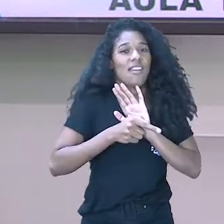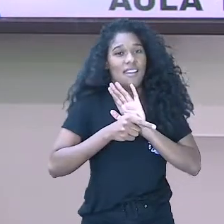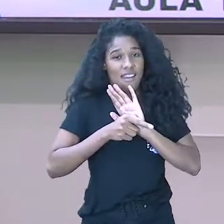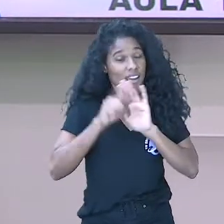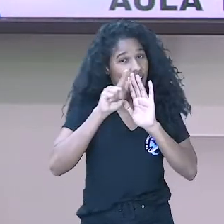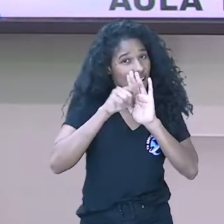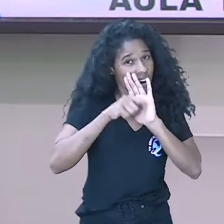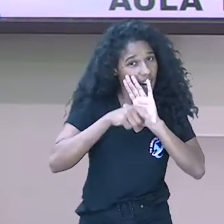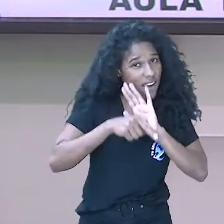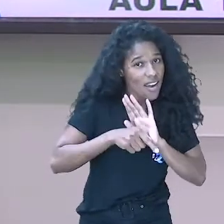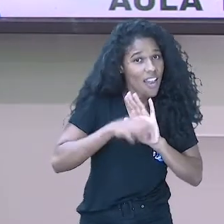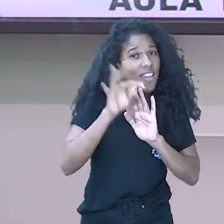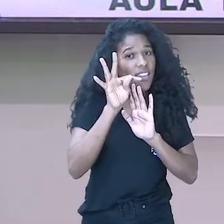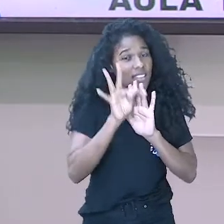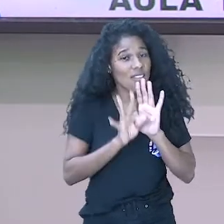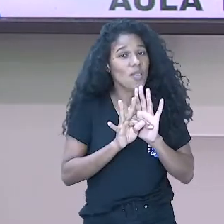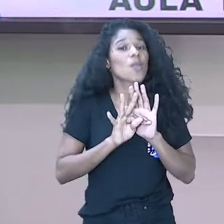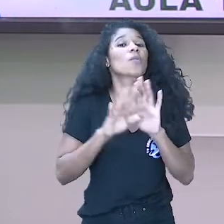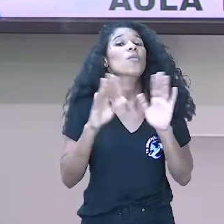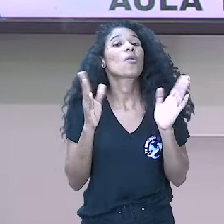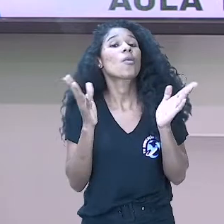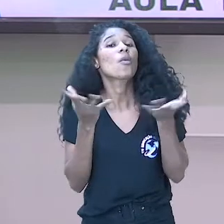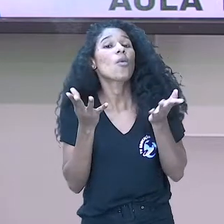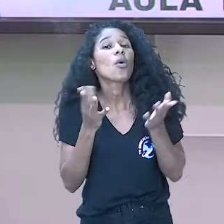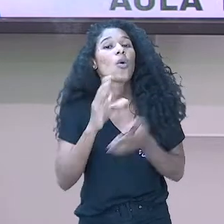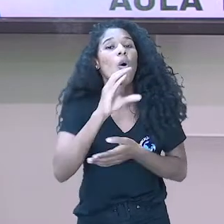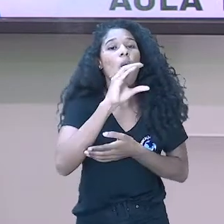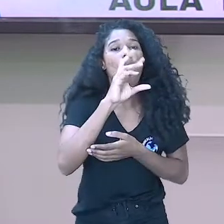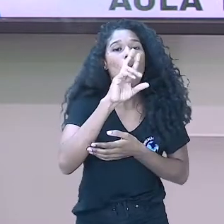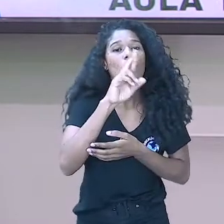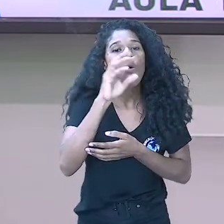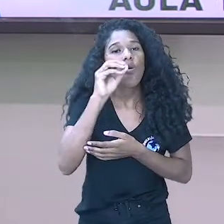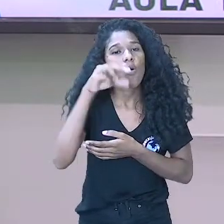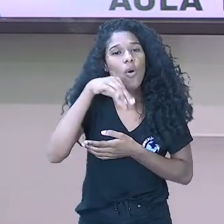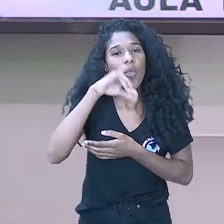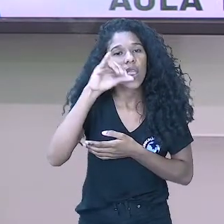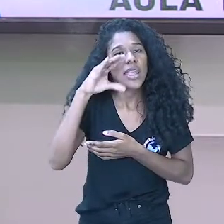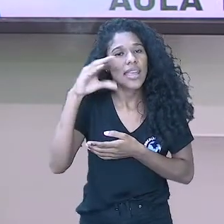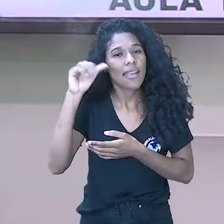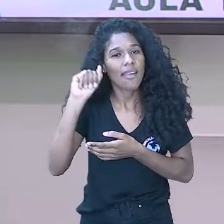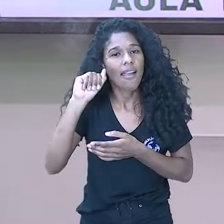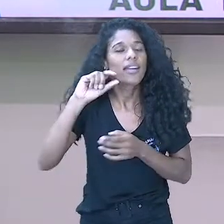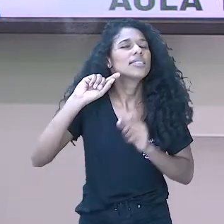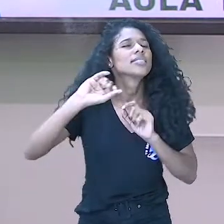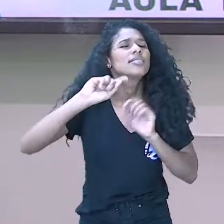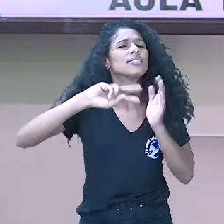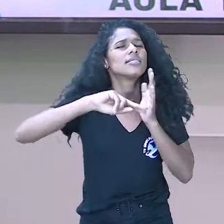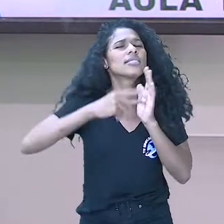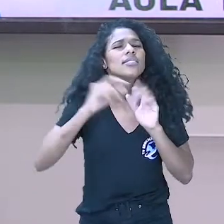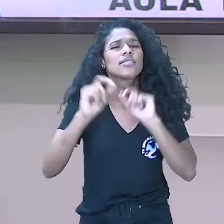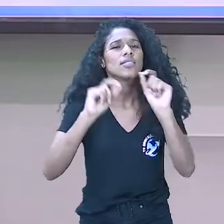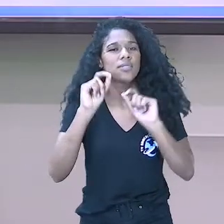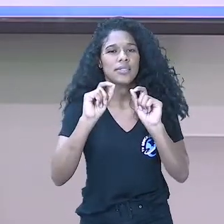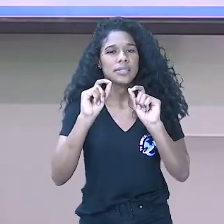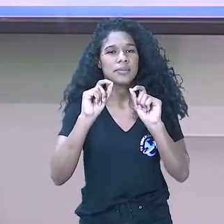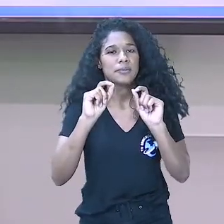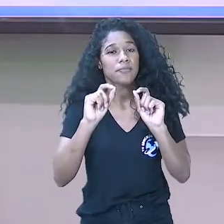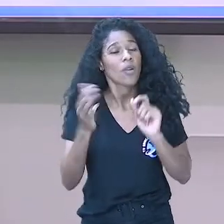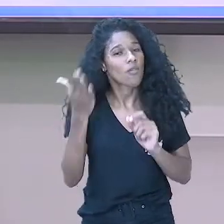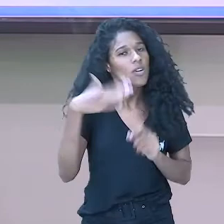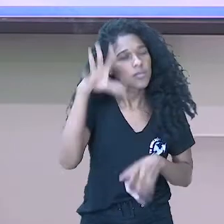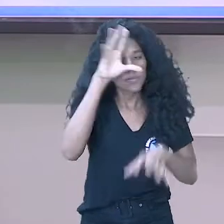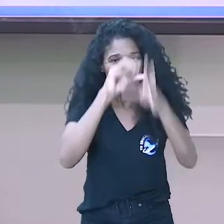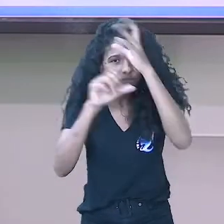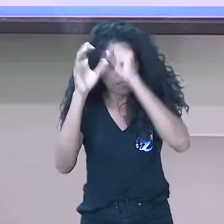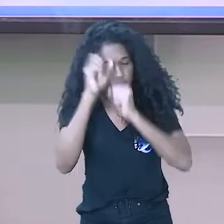mesmo, vamos ver como que é esse gênero, o que nós devemos aprender a respeito dele e como ele é interessante.